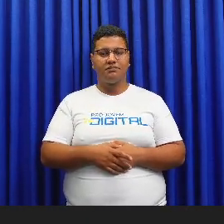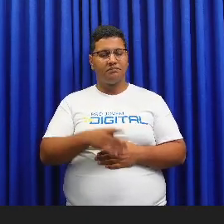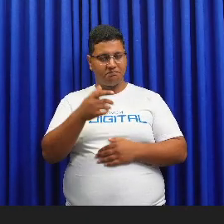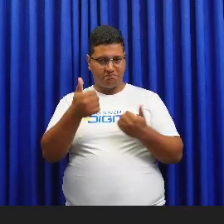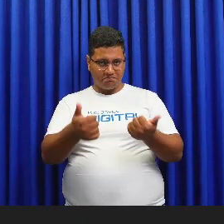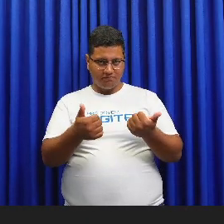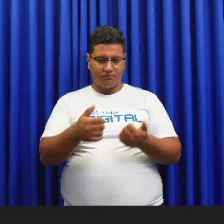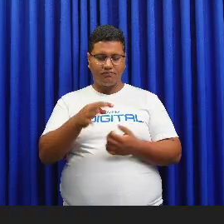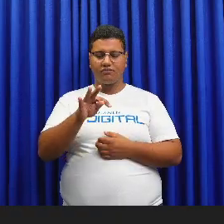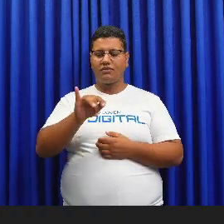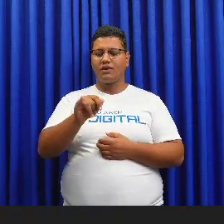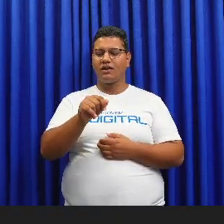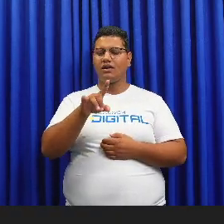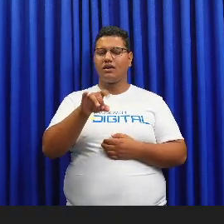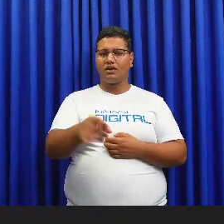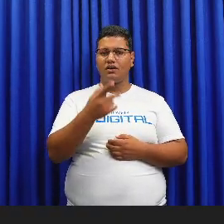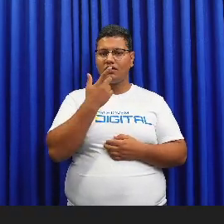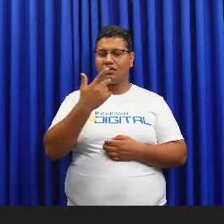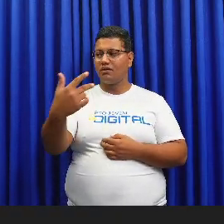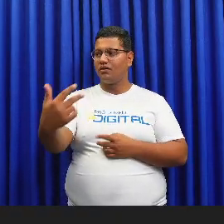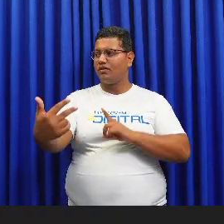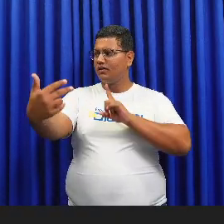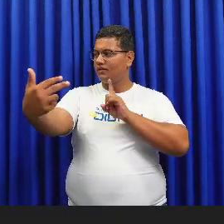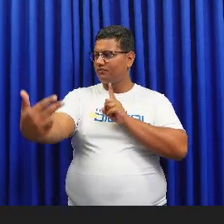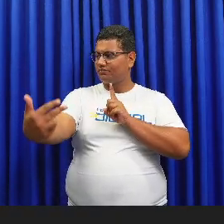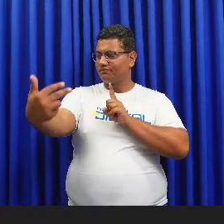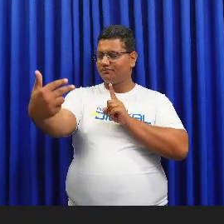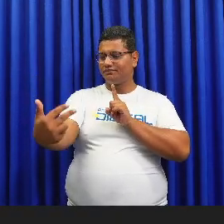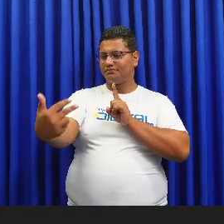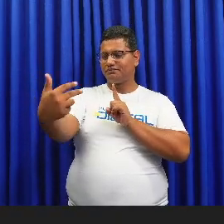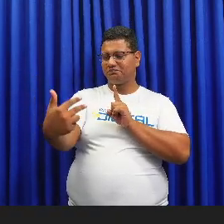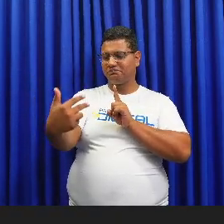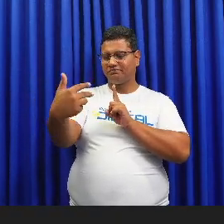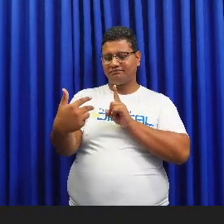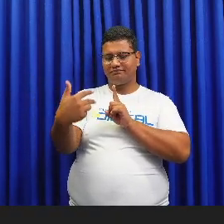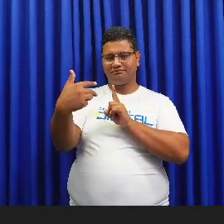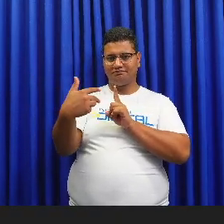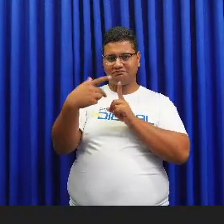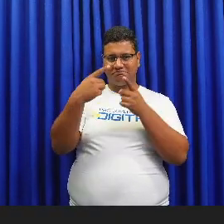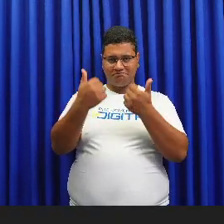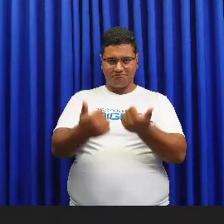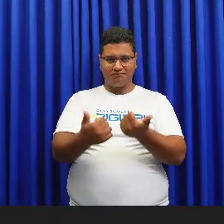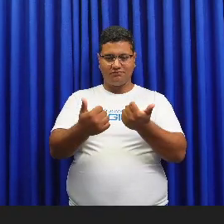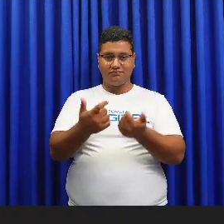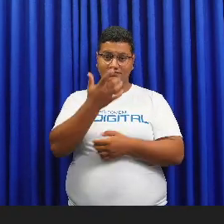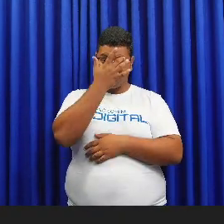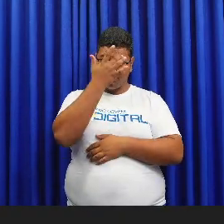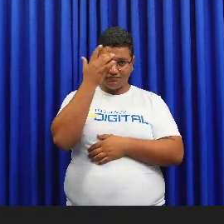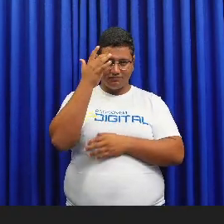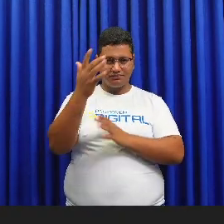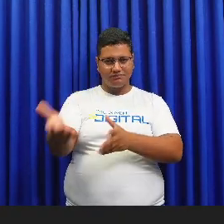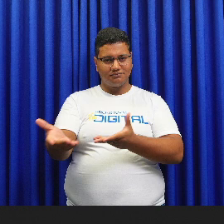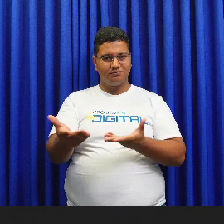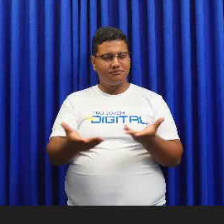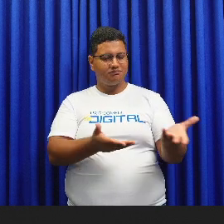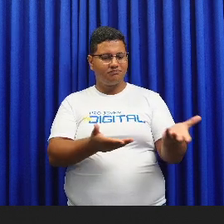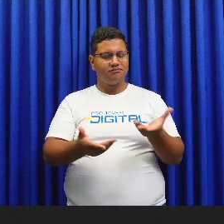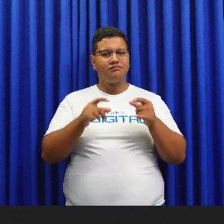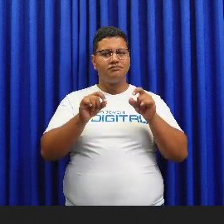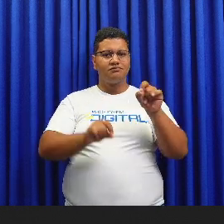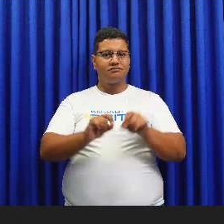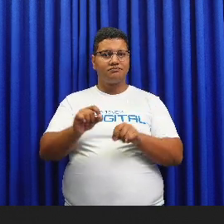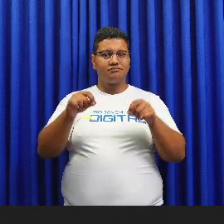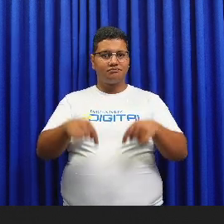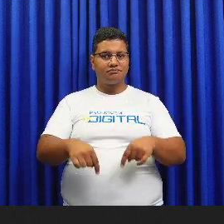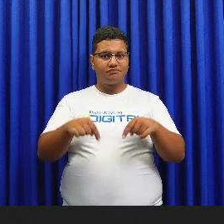Beleza? O Thiago Calado, ele vai filmar a noiva entrando. Beleza? Quem é que vai filmar os convidados?